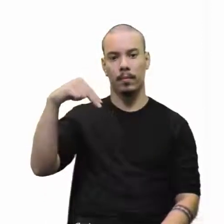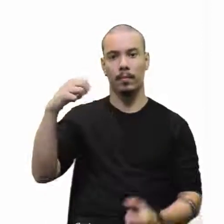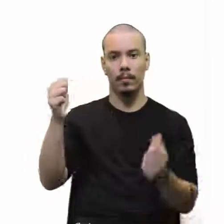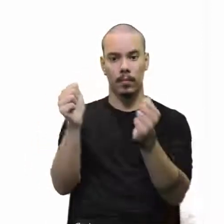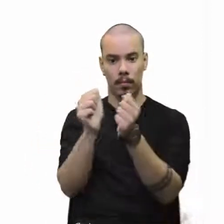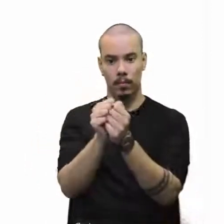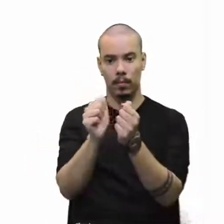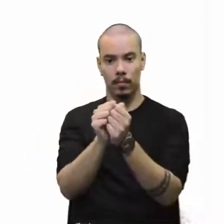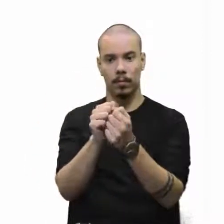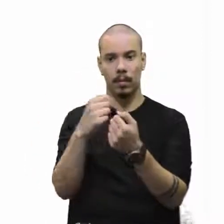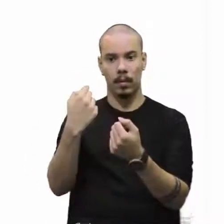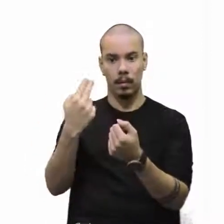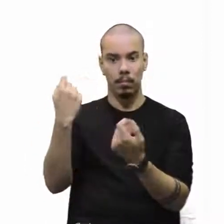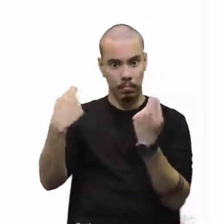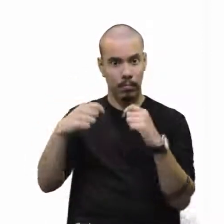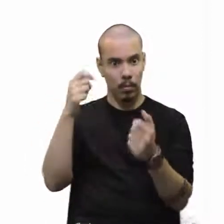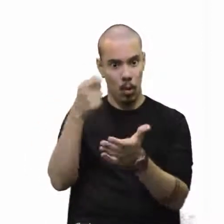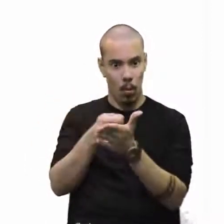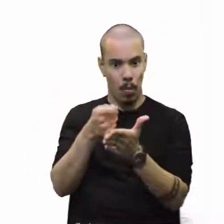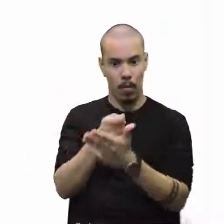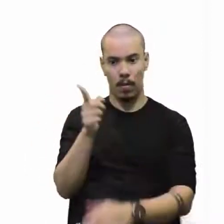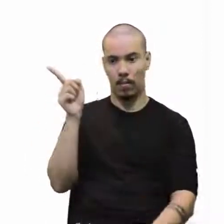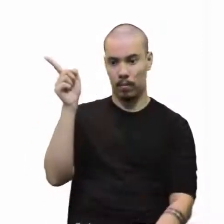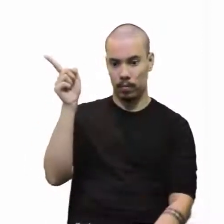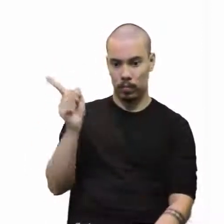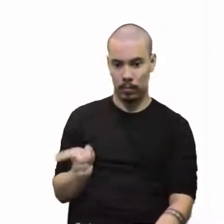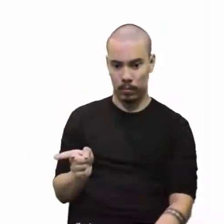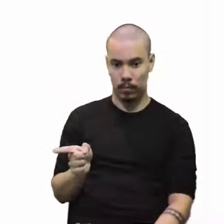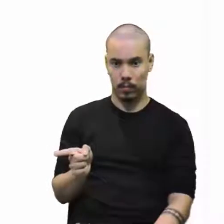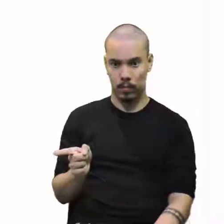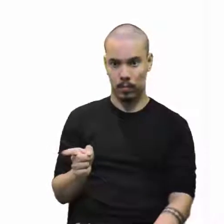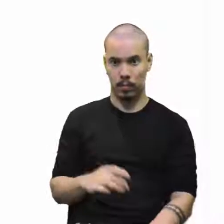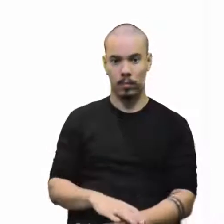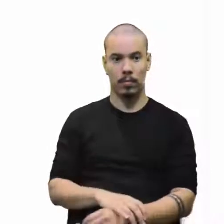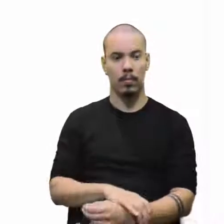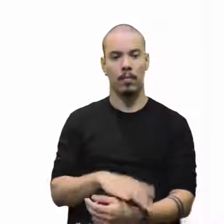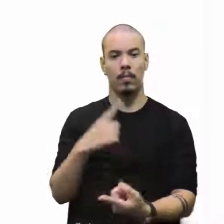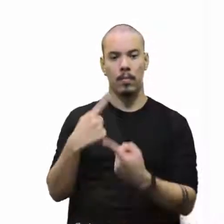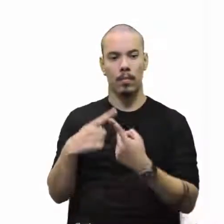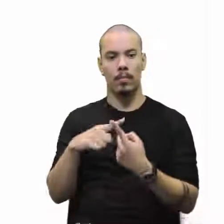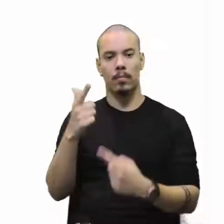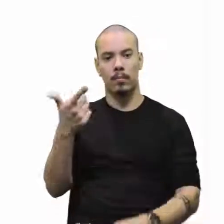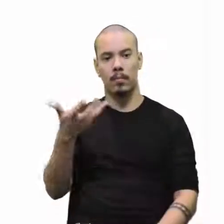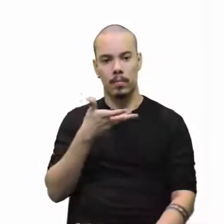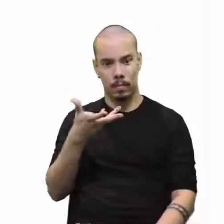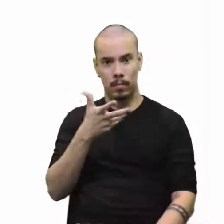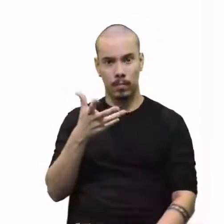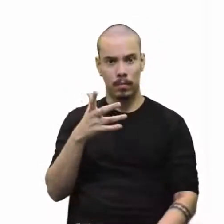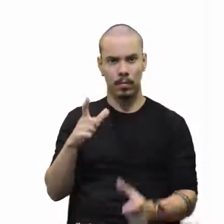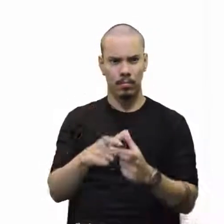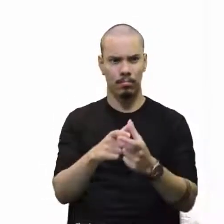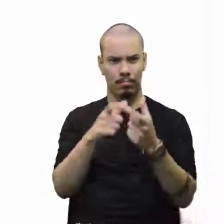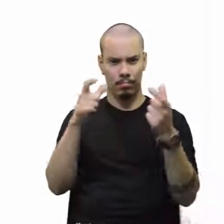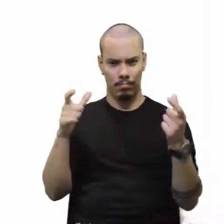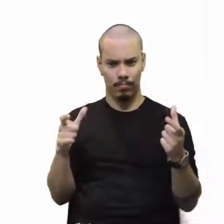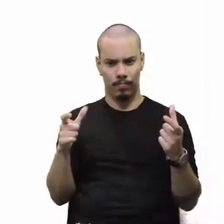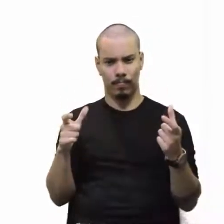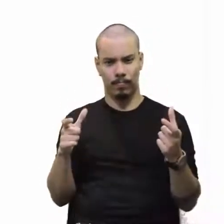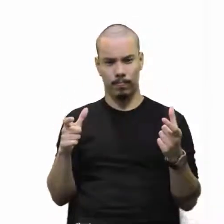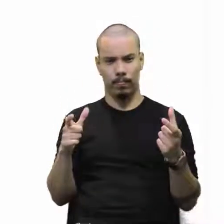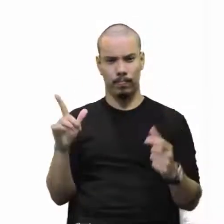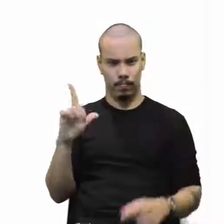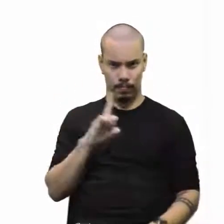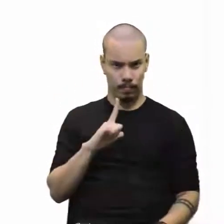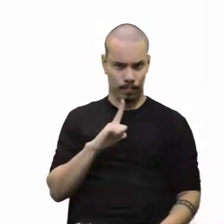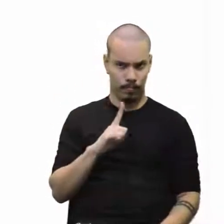necessariamente na parte superior e o polo sul na parte inferior para que a intensidade da corrente seja grande? Será que isso